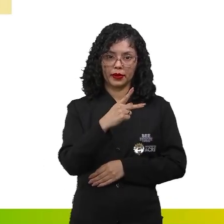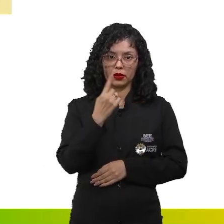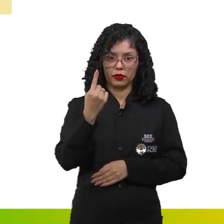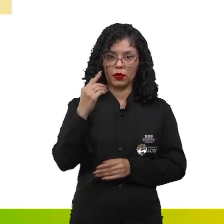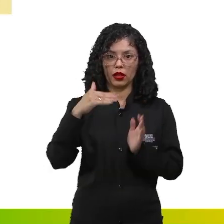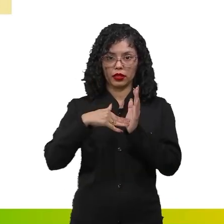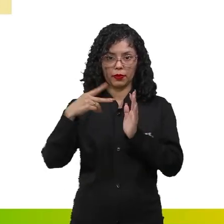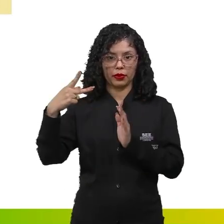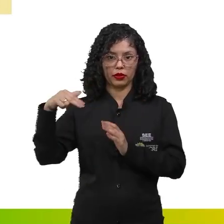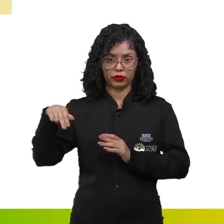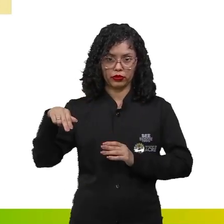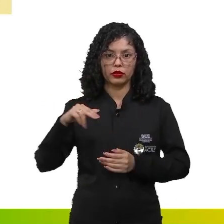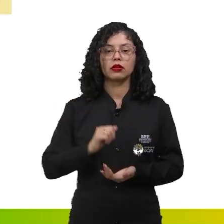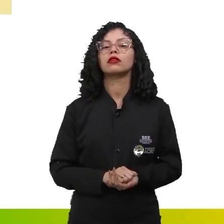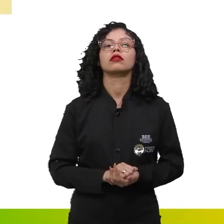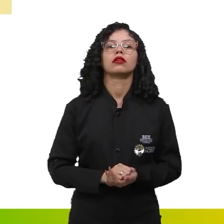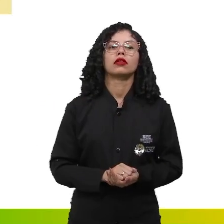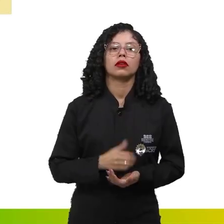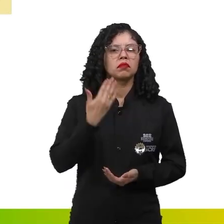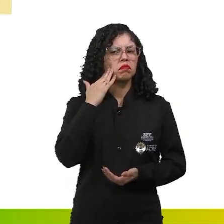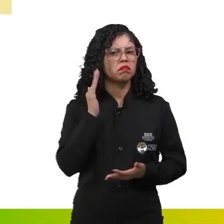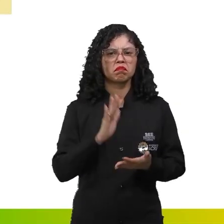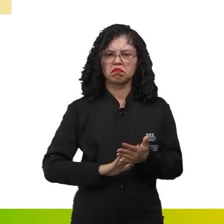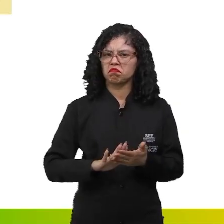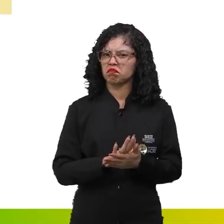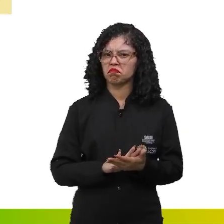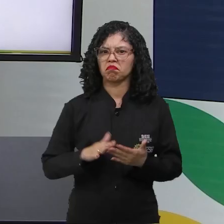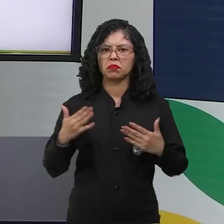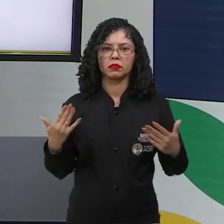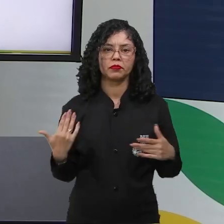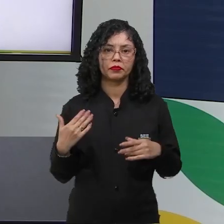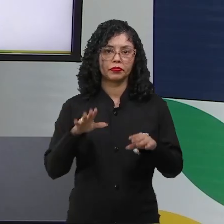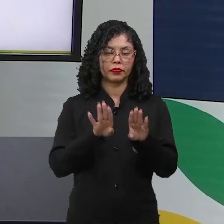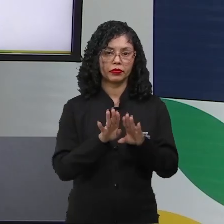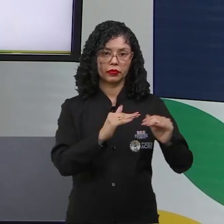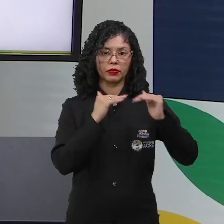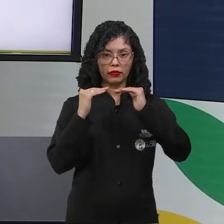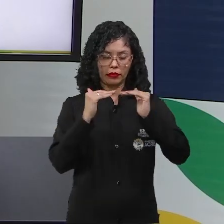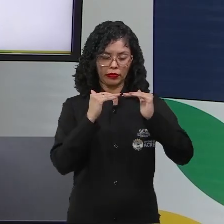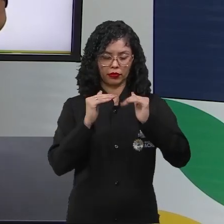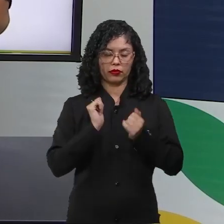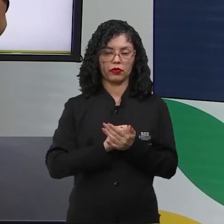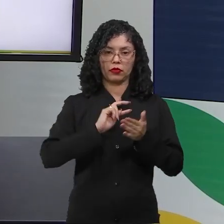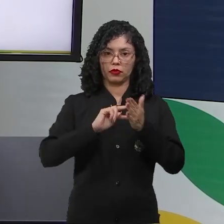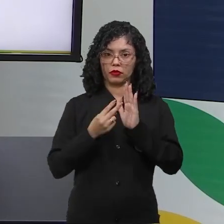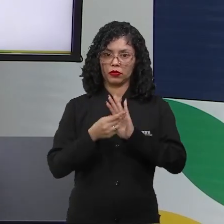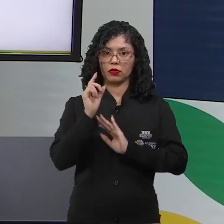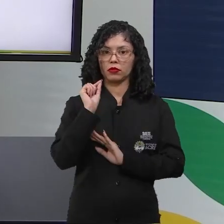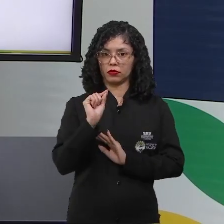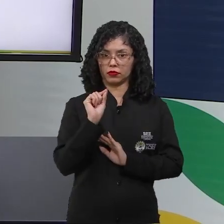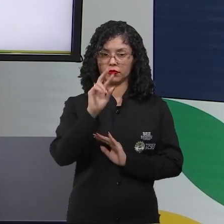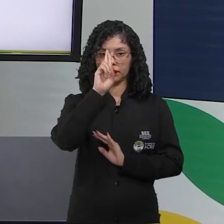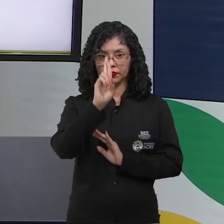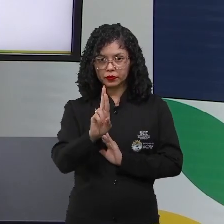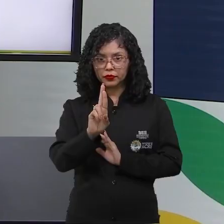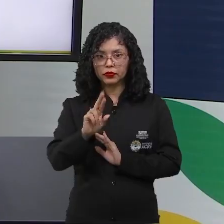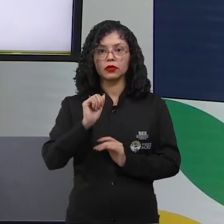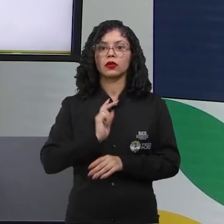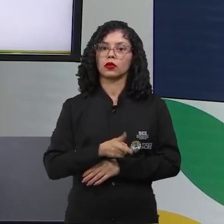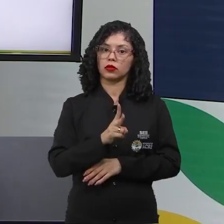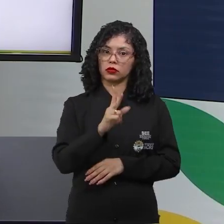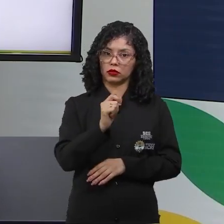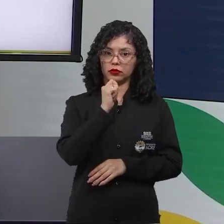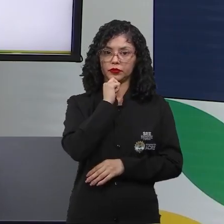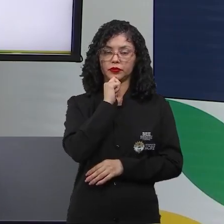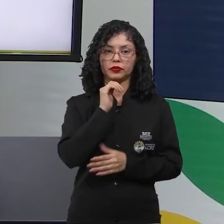PN. Professor, não entendi. Essa igualdade significa que a razão entre eles é